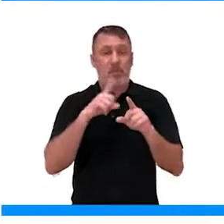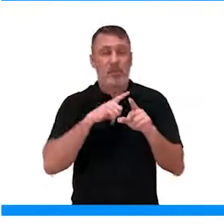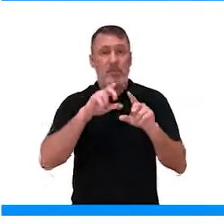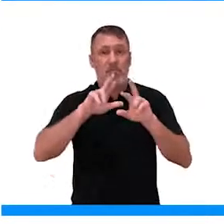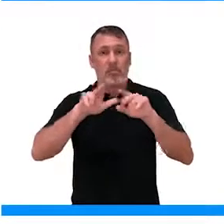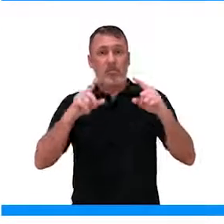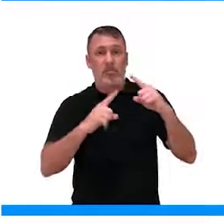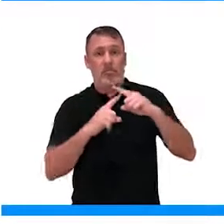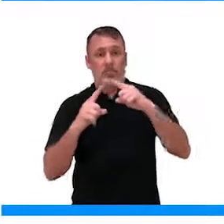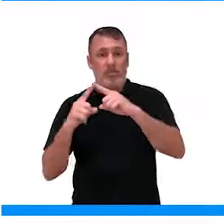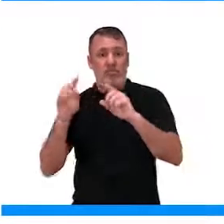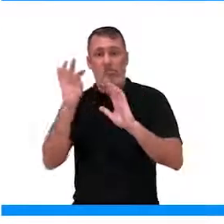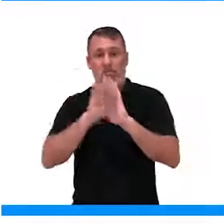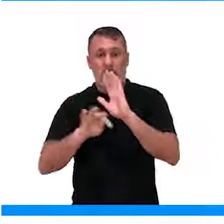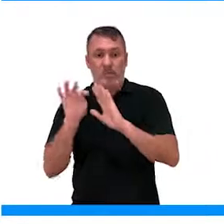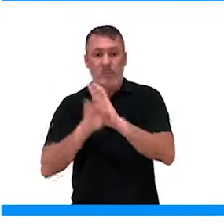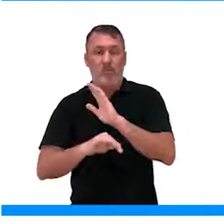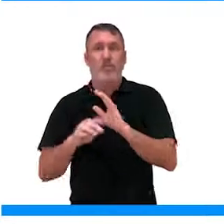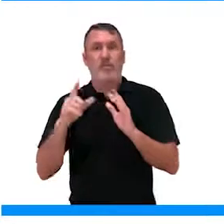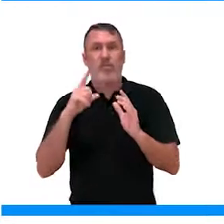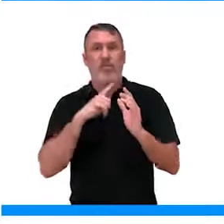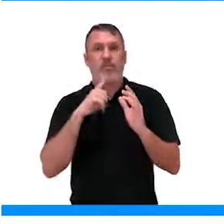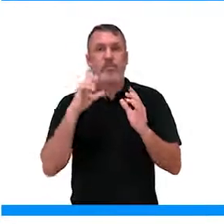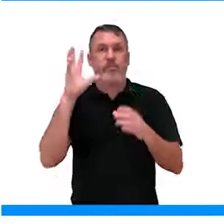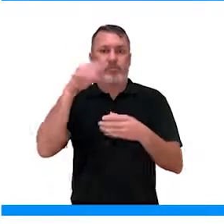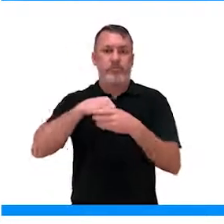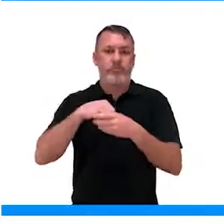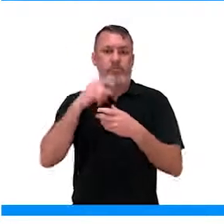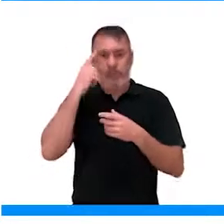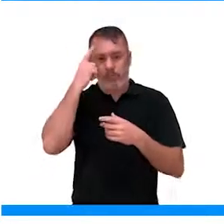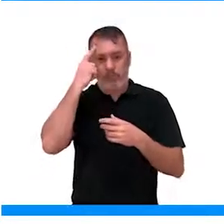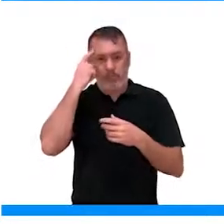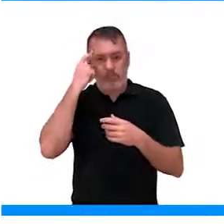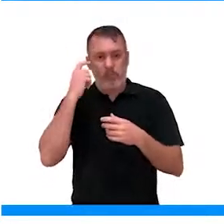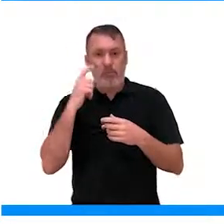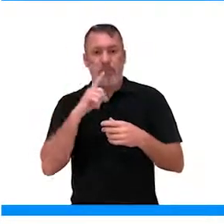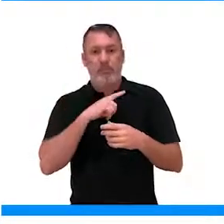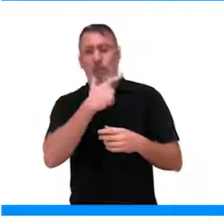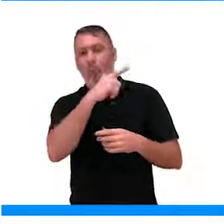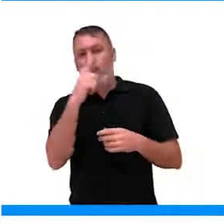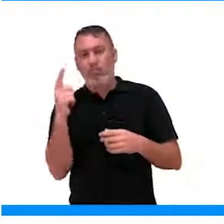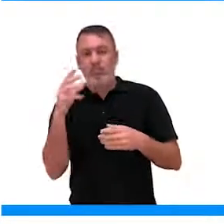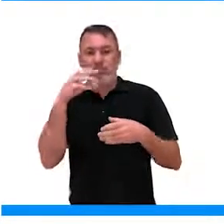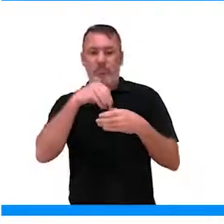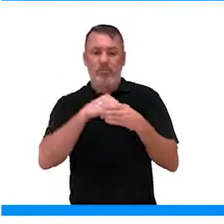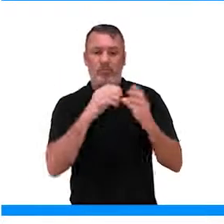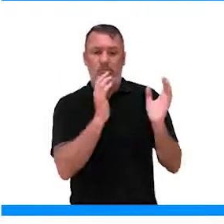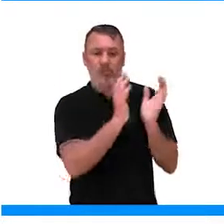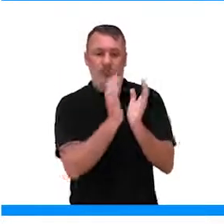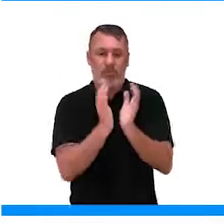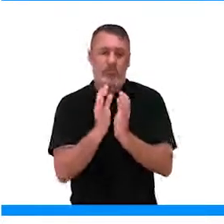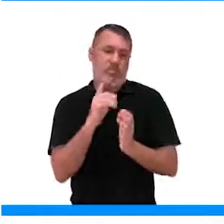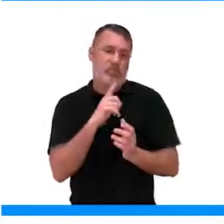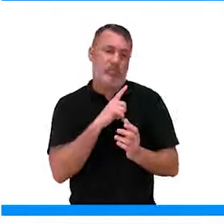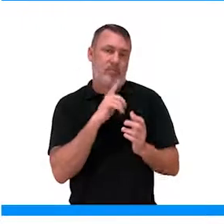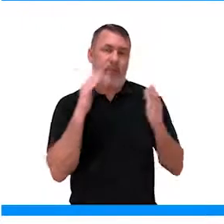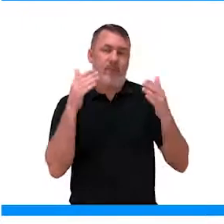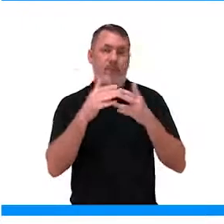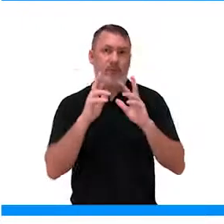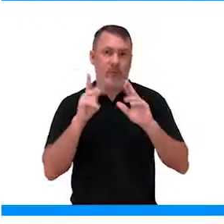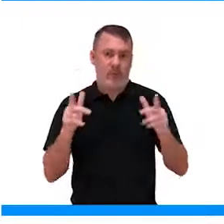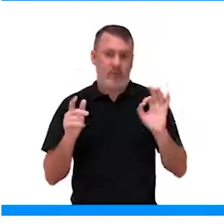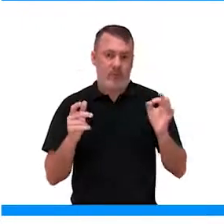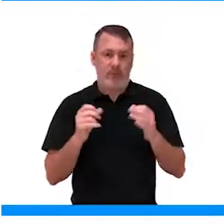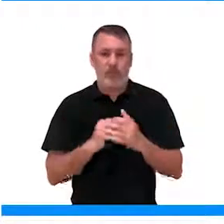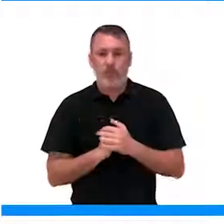ou o próprio gênero textual. Qual o gênero textual predominante, né, e se teria outros ali como